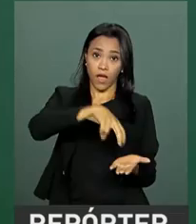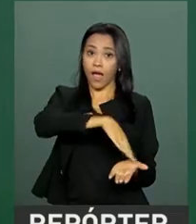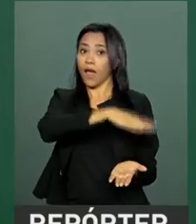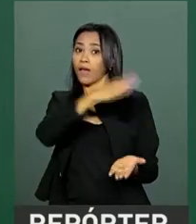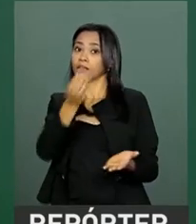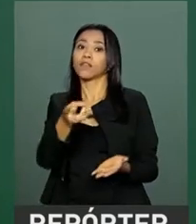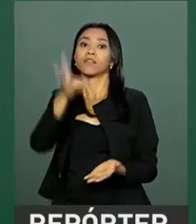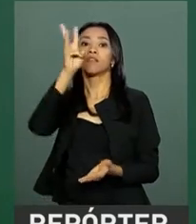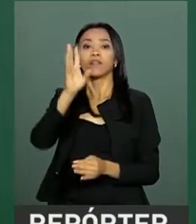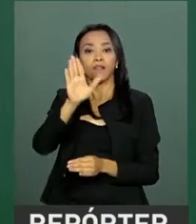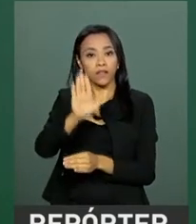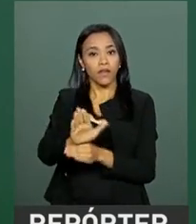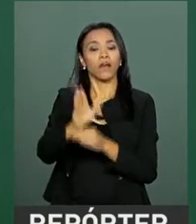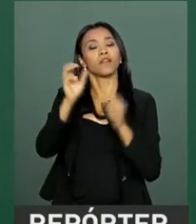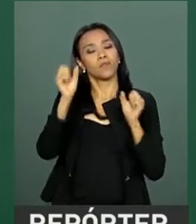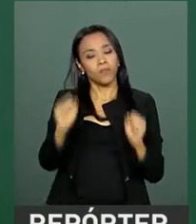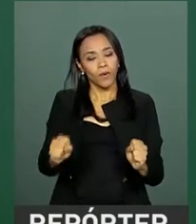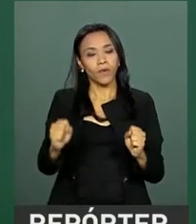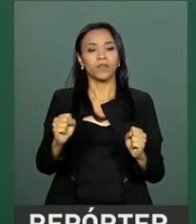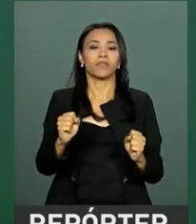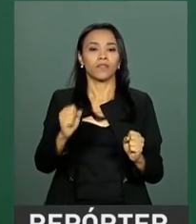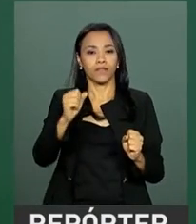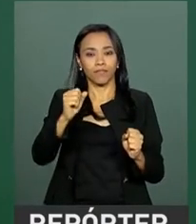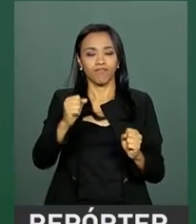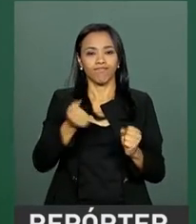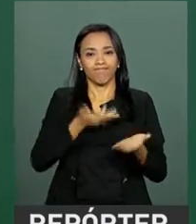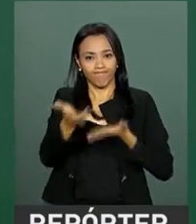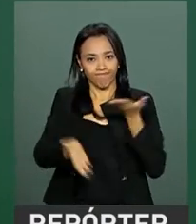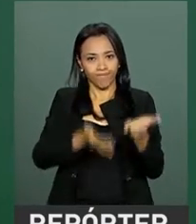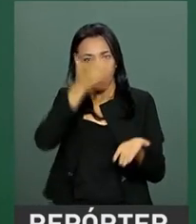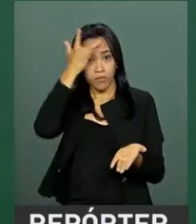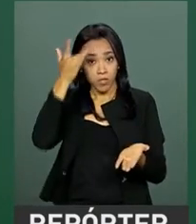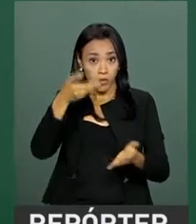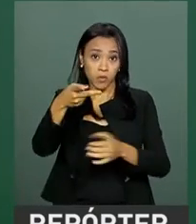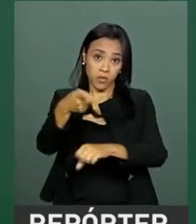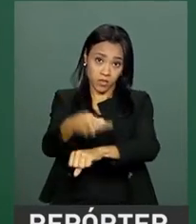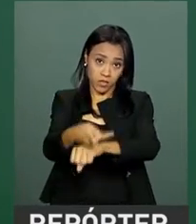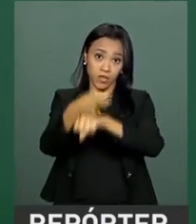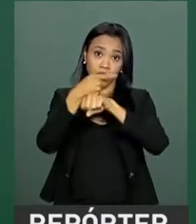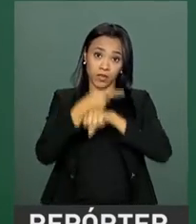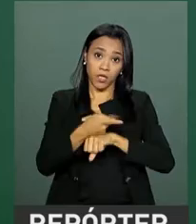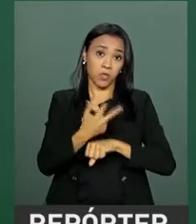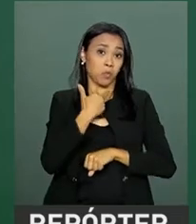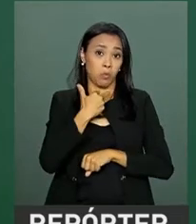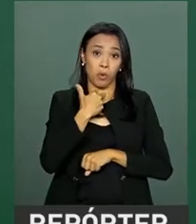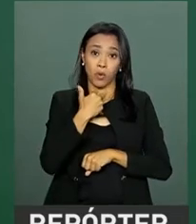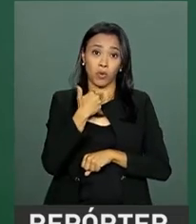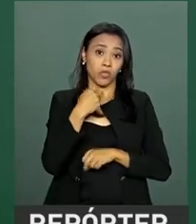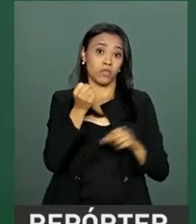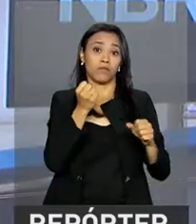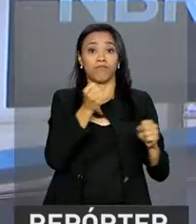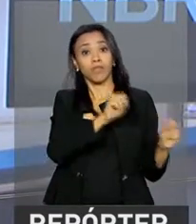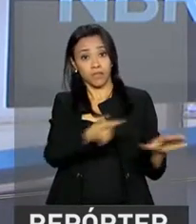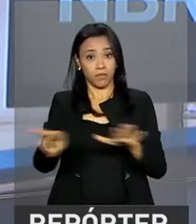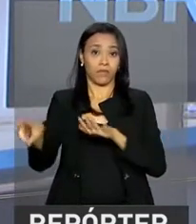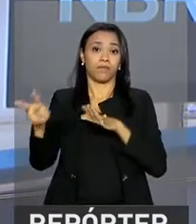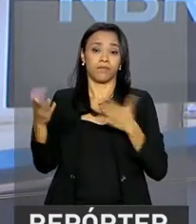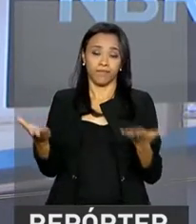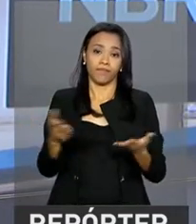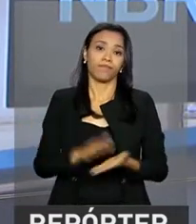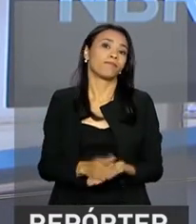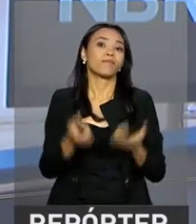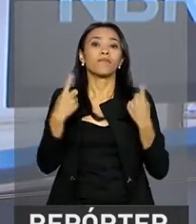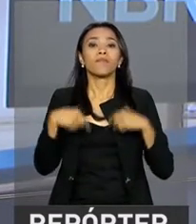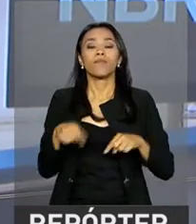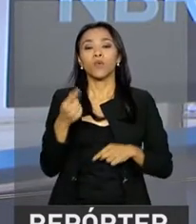tarde, possa atender os trabalhadores que eventualmente não puderem ir durante o dia de semana. E olha,